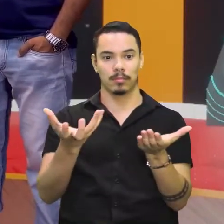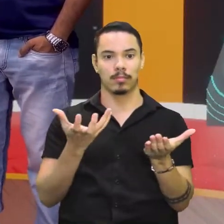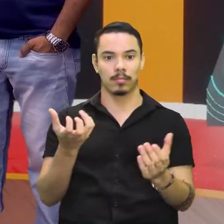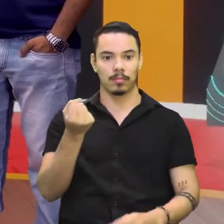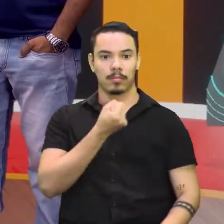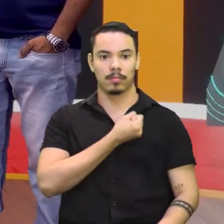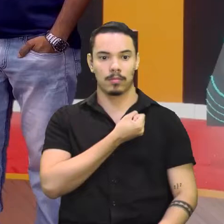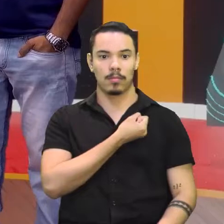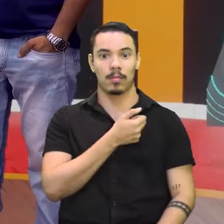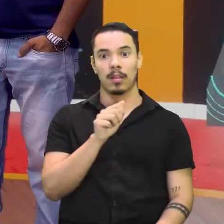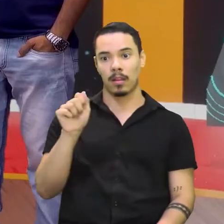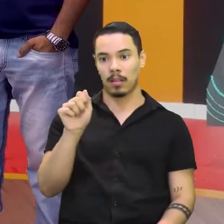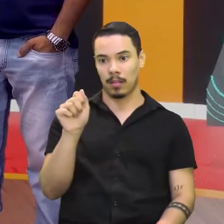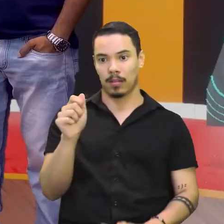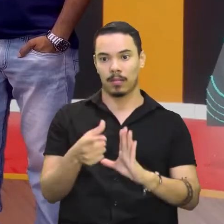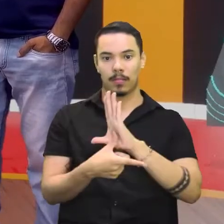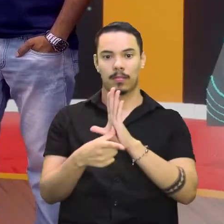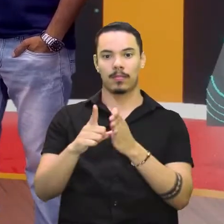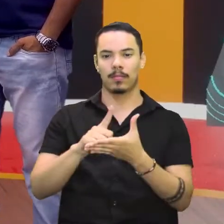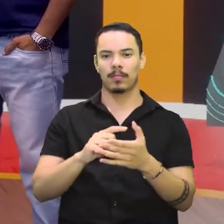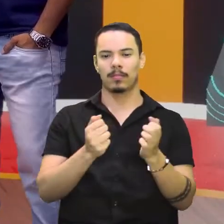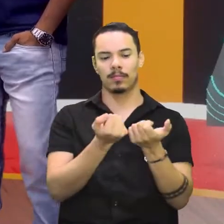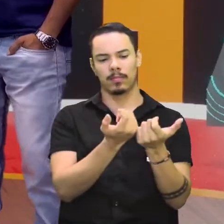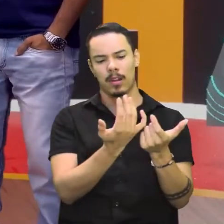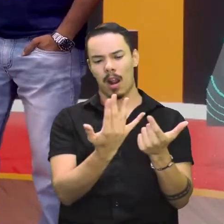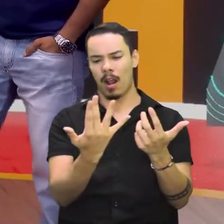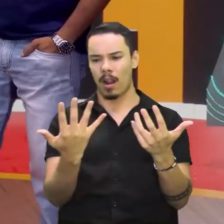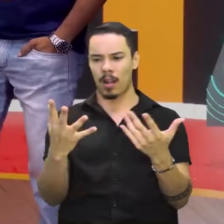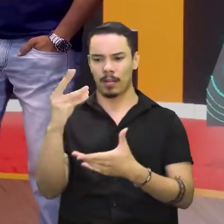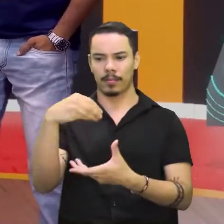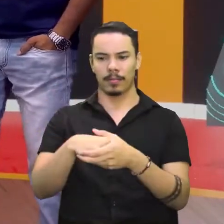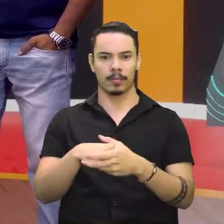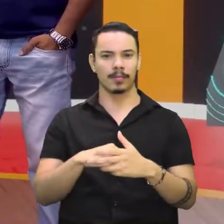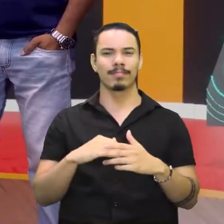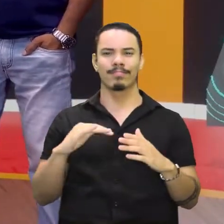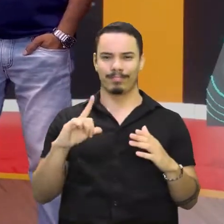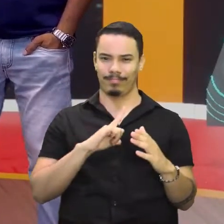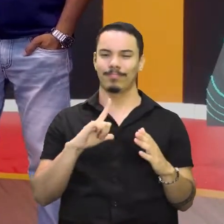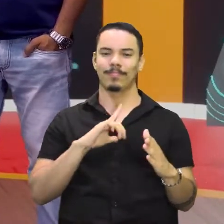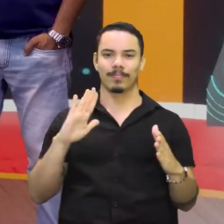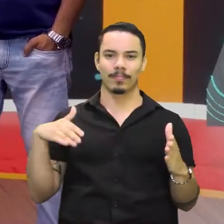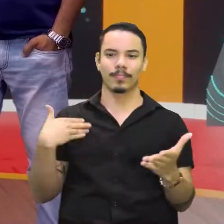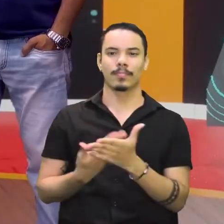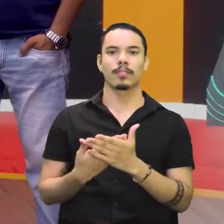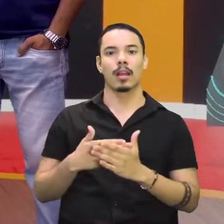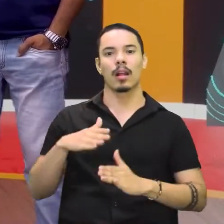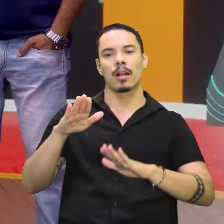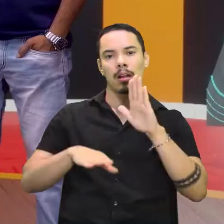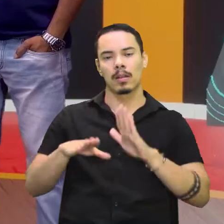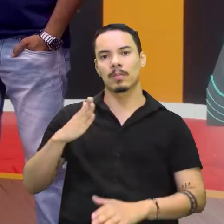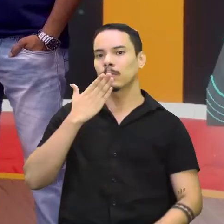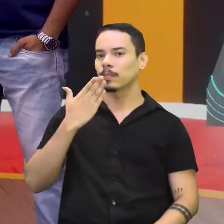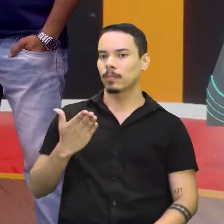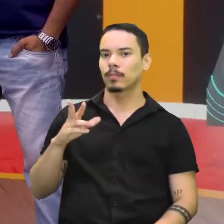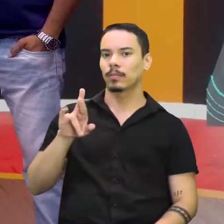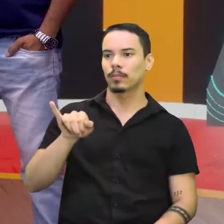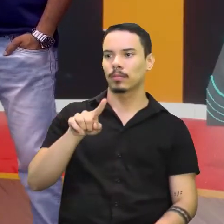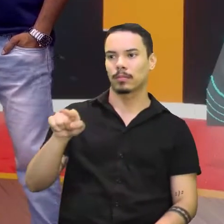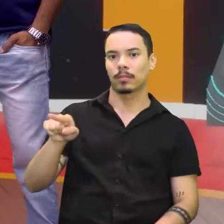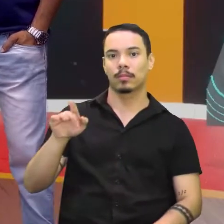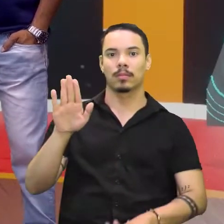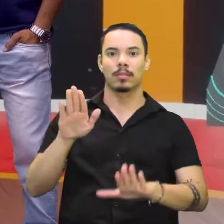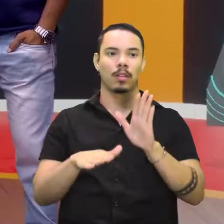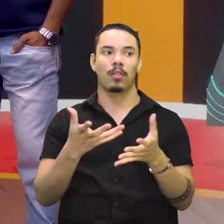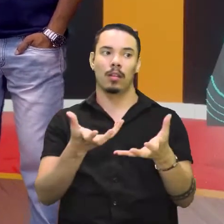A, que está lá no meio dos coeficientes. Né? Então tem tudo isso. Ora pode pedir a raiz, ora pode querer a raiz, ora